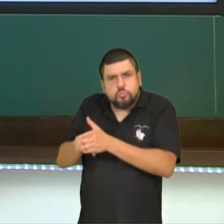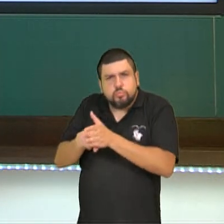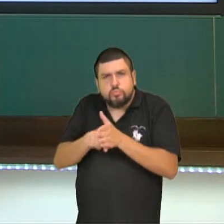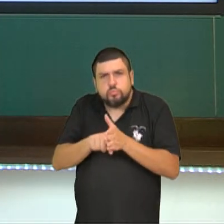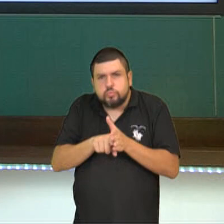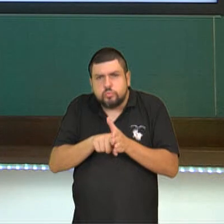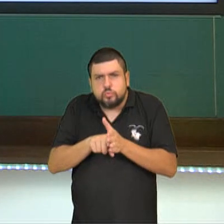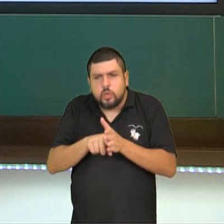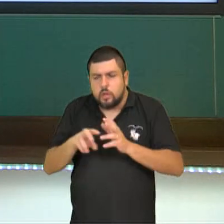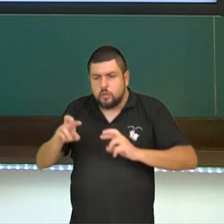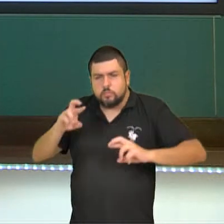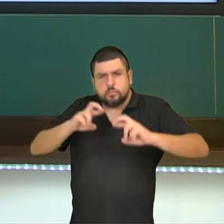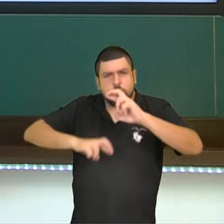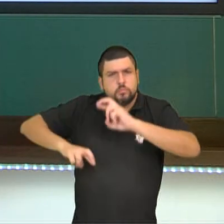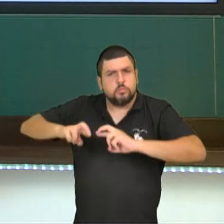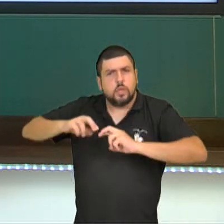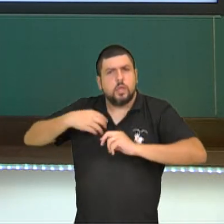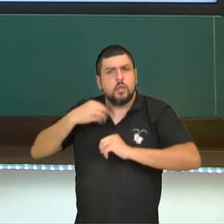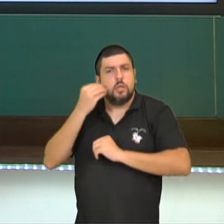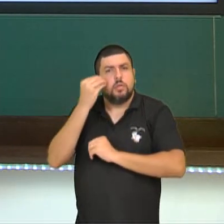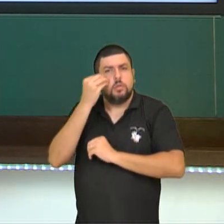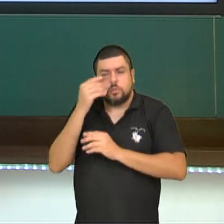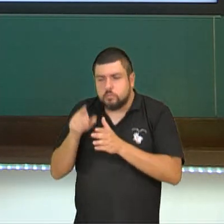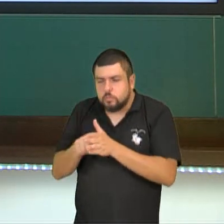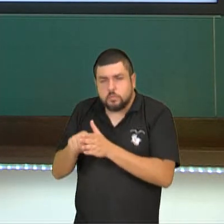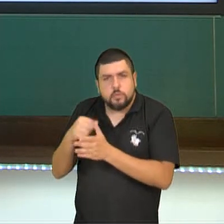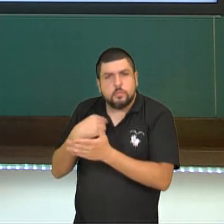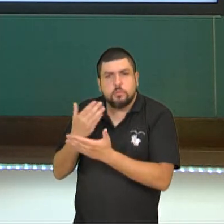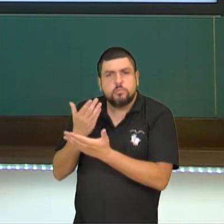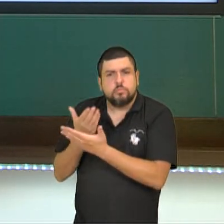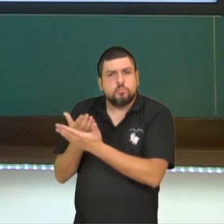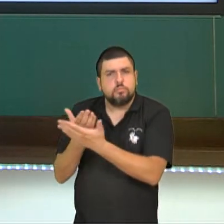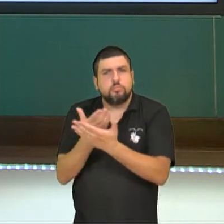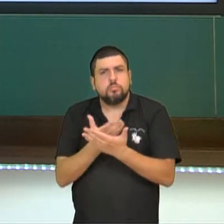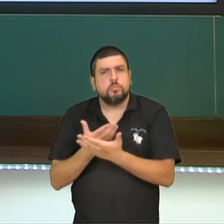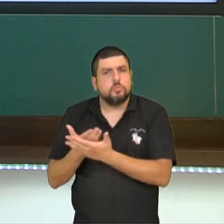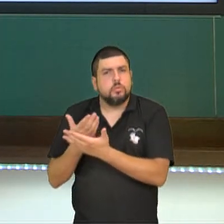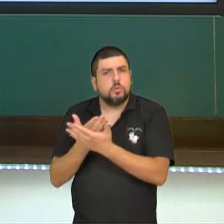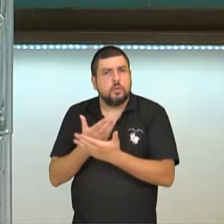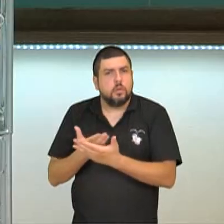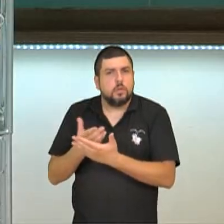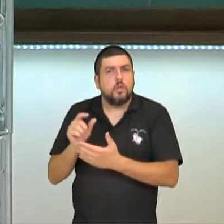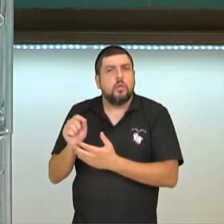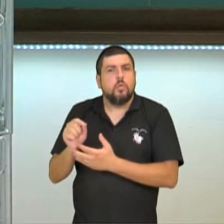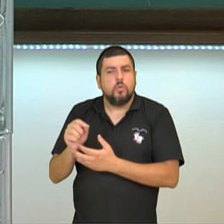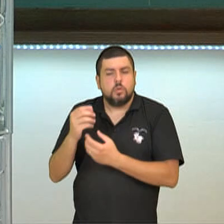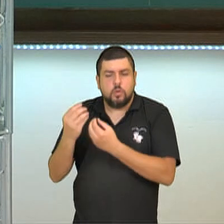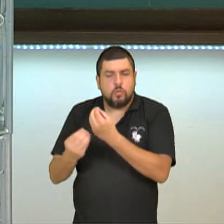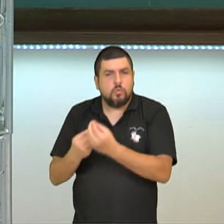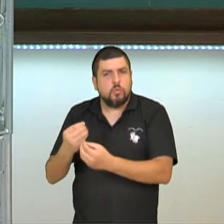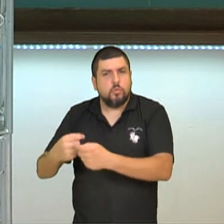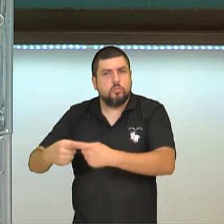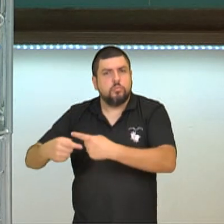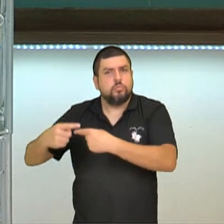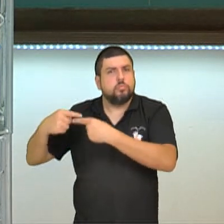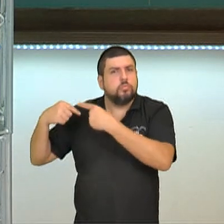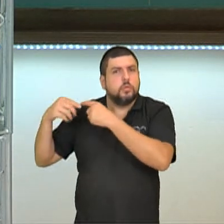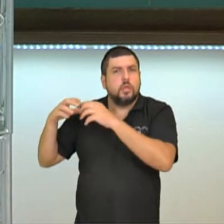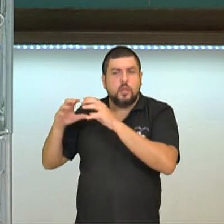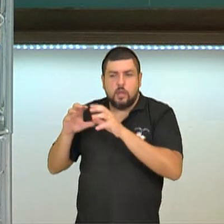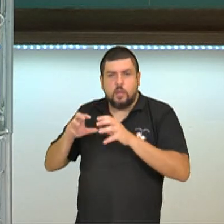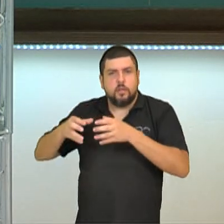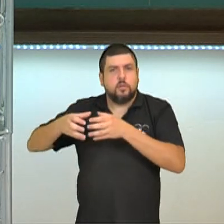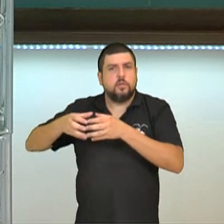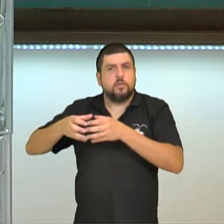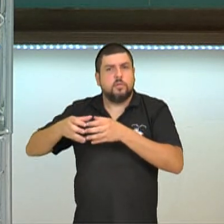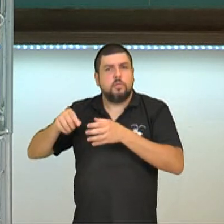estudar, analisar e tentar encontrar, enfim, alguma coisa que remete à história desses grupos sociais que tenta